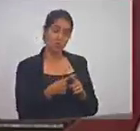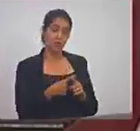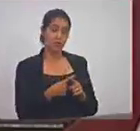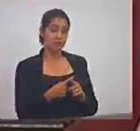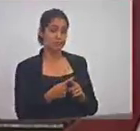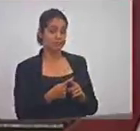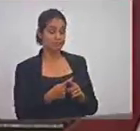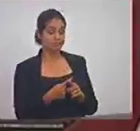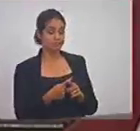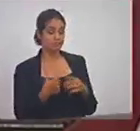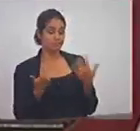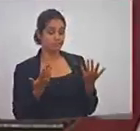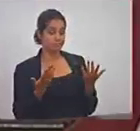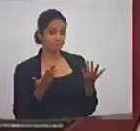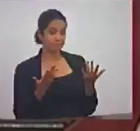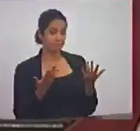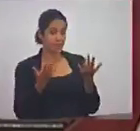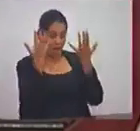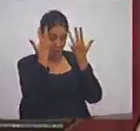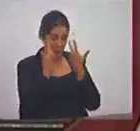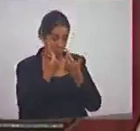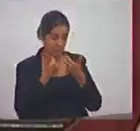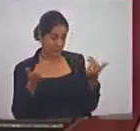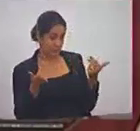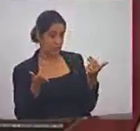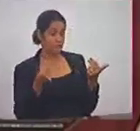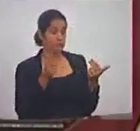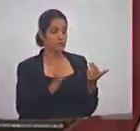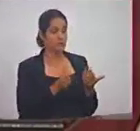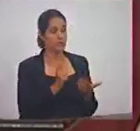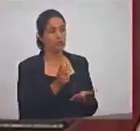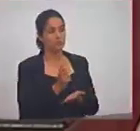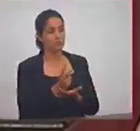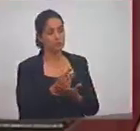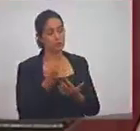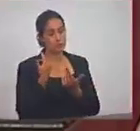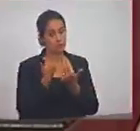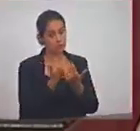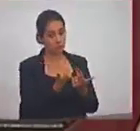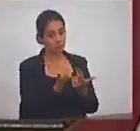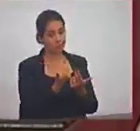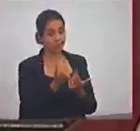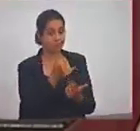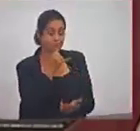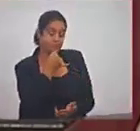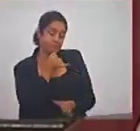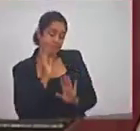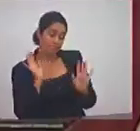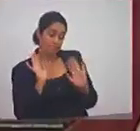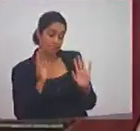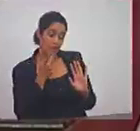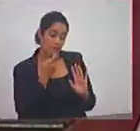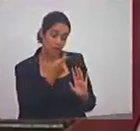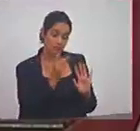né, Osmar? O lobo perde o pelo, mas não perde a lobice. Infelizmente é assim. Infelizmente é assim. Então eu só estou dizendo